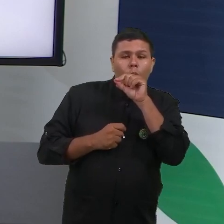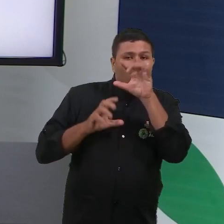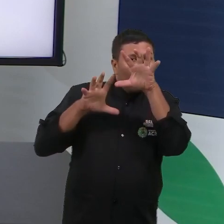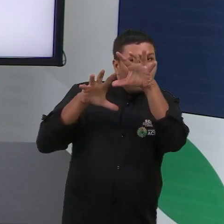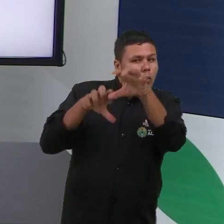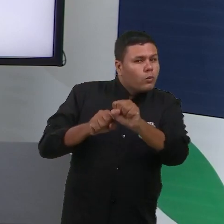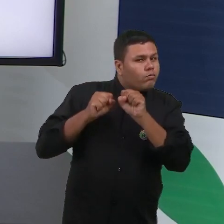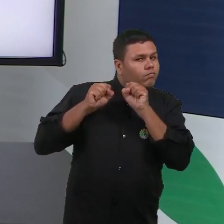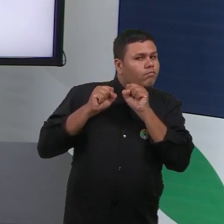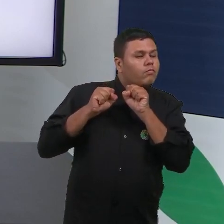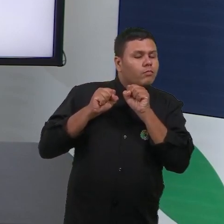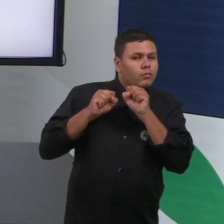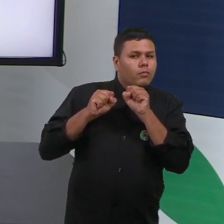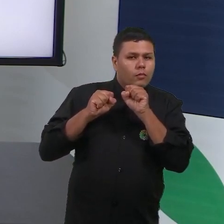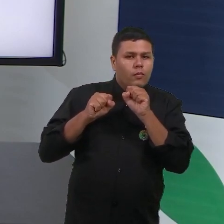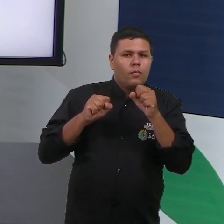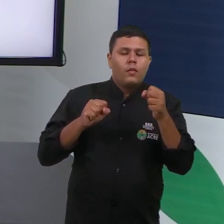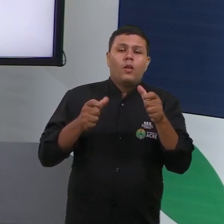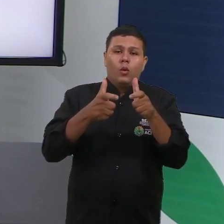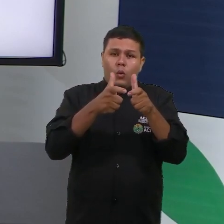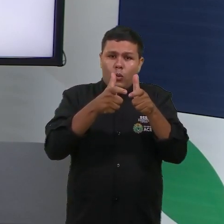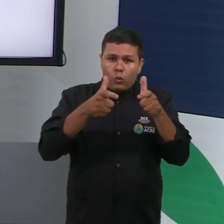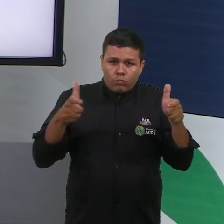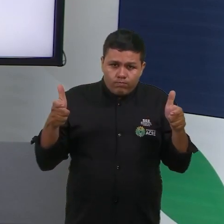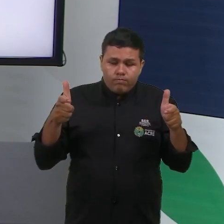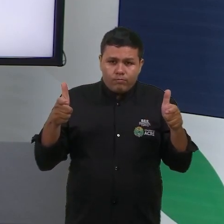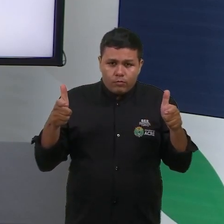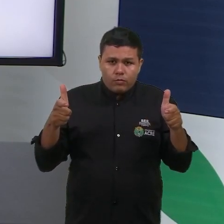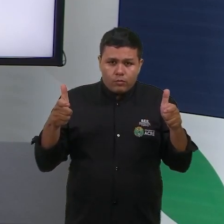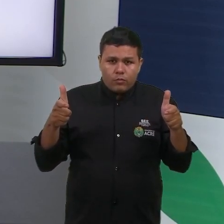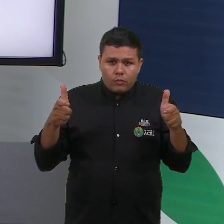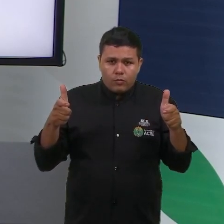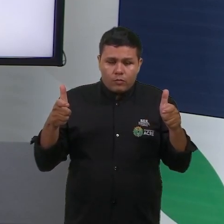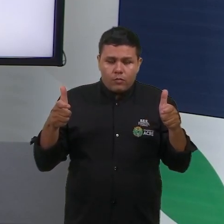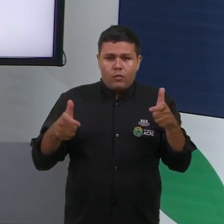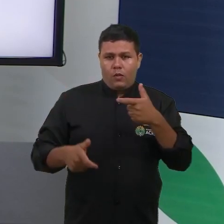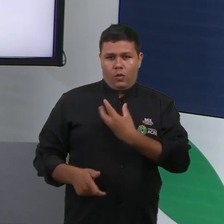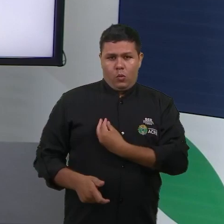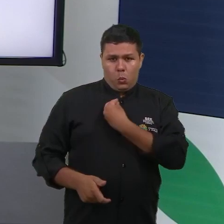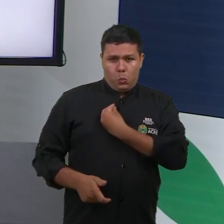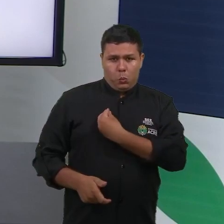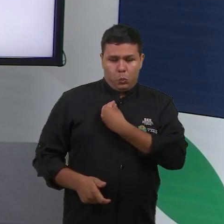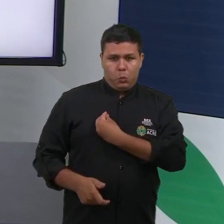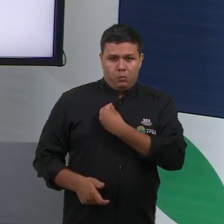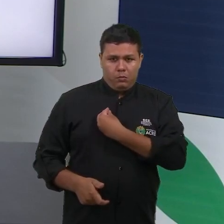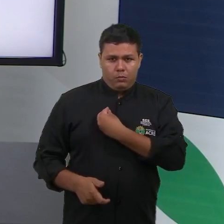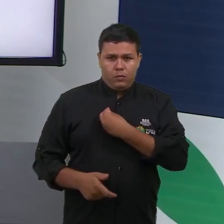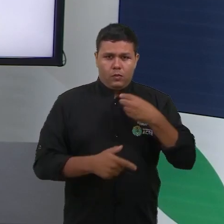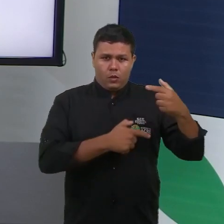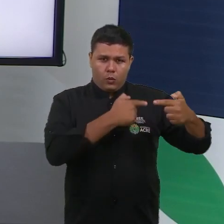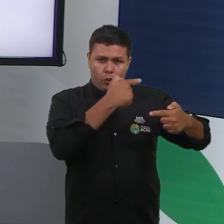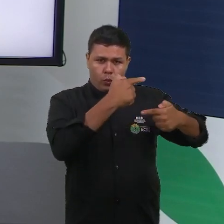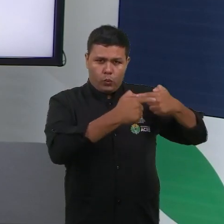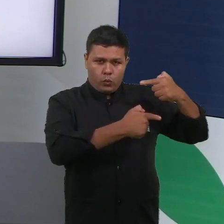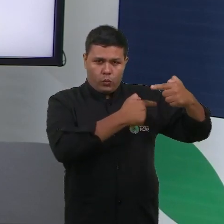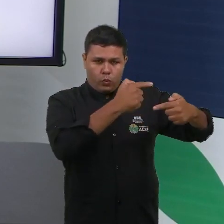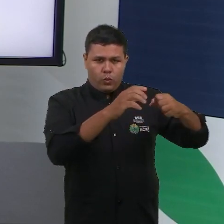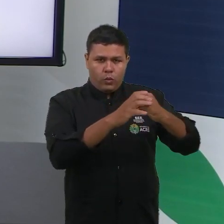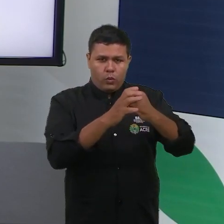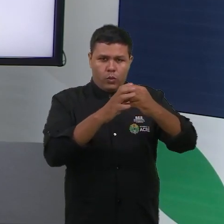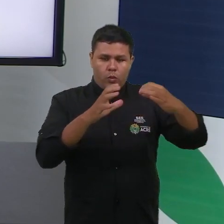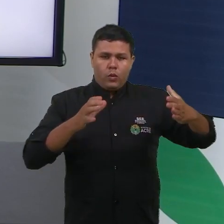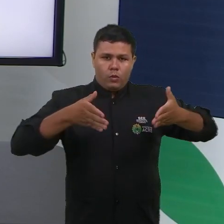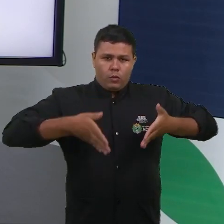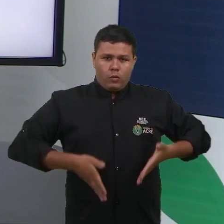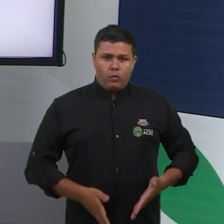está conseguindo ter um maior número de ser vivo, né, de descendente, ele vai deixando essa característica. Então, vai nascendo só